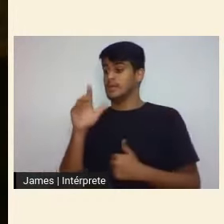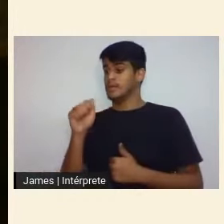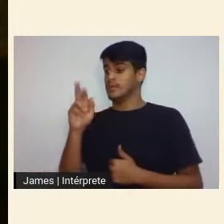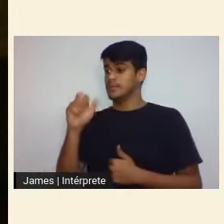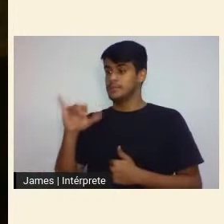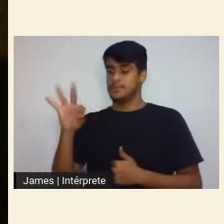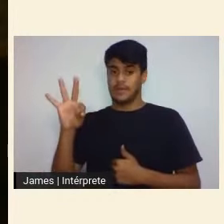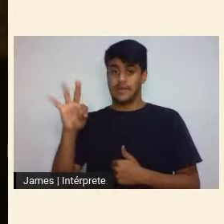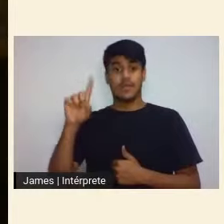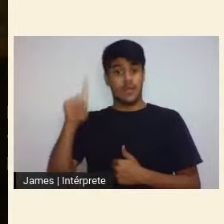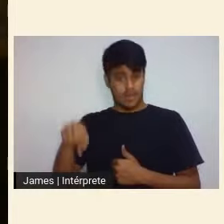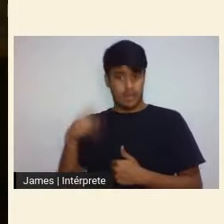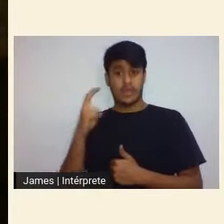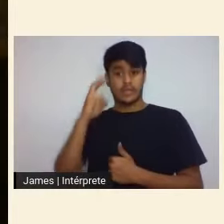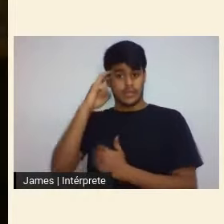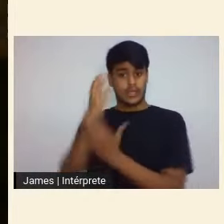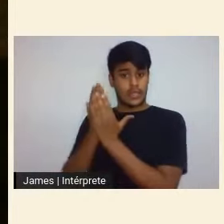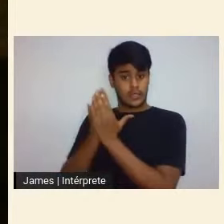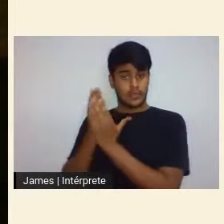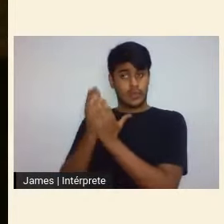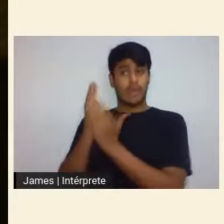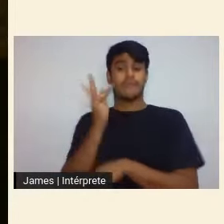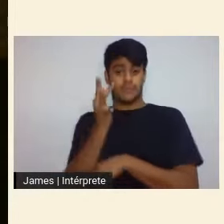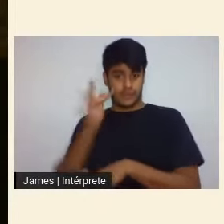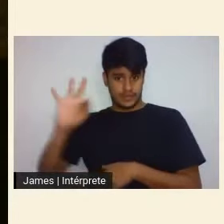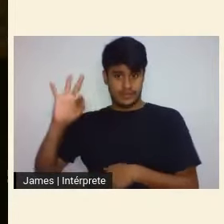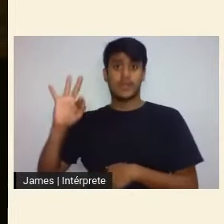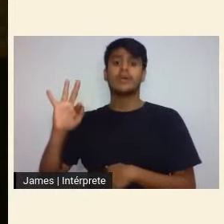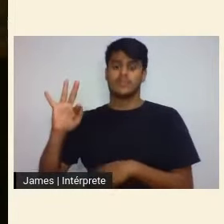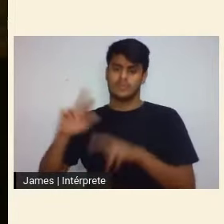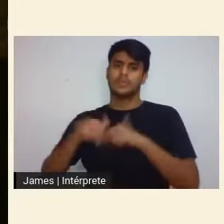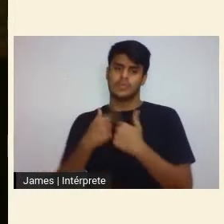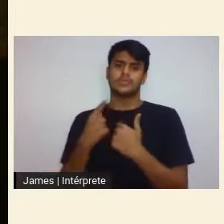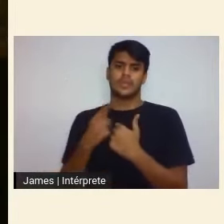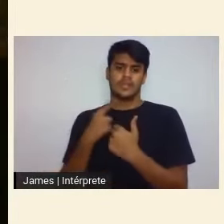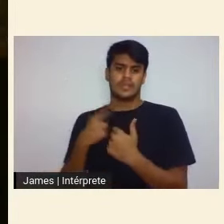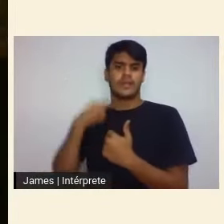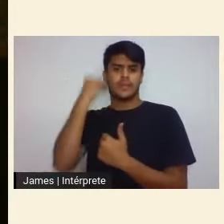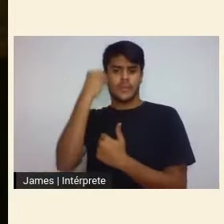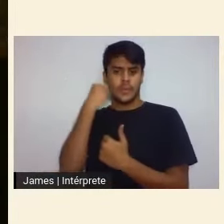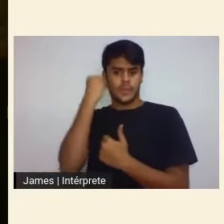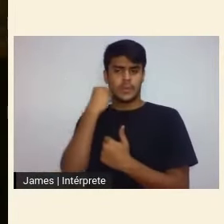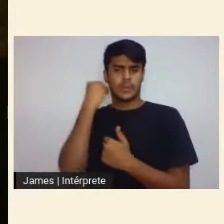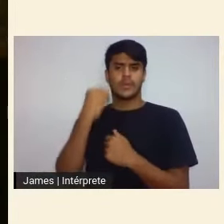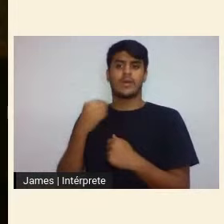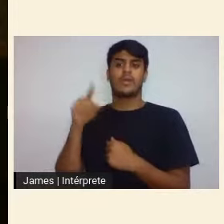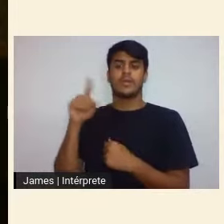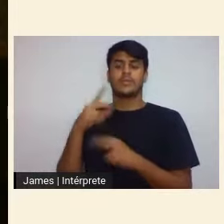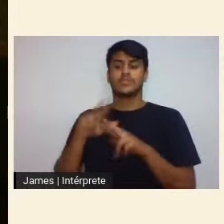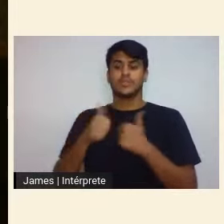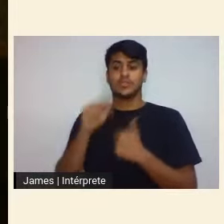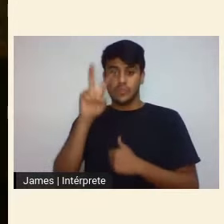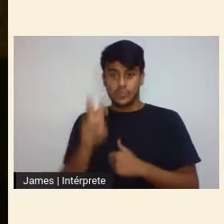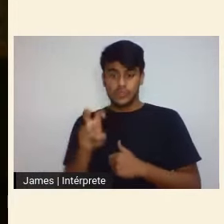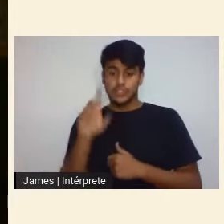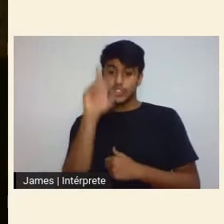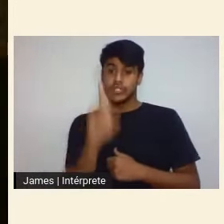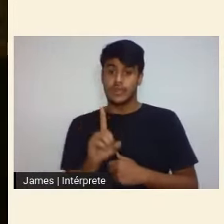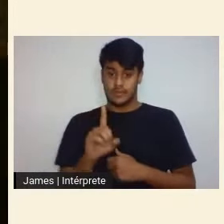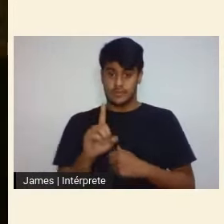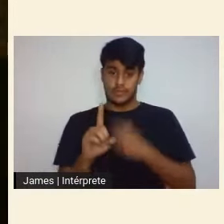do Círculo de Lyon, que fez carreira universitária como historiador de direito lá na Universidade de Lyon. Ele